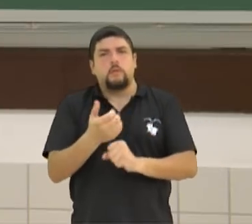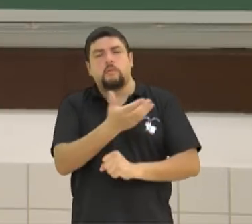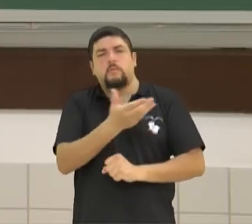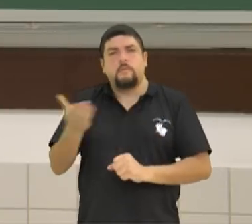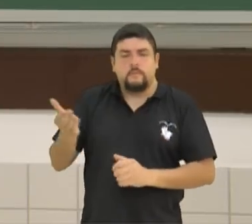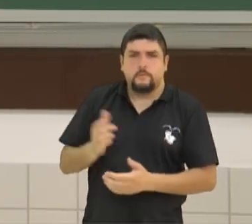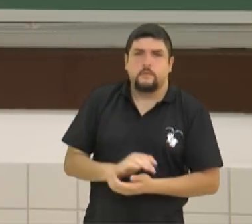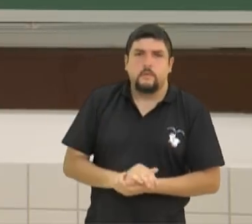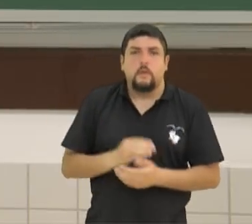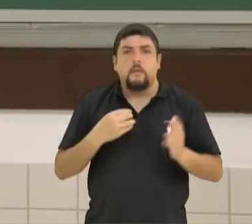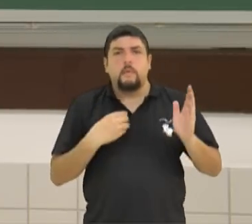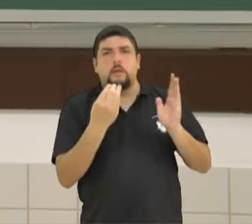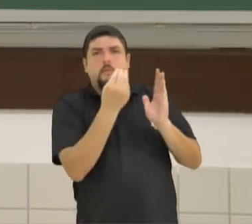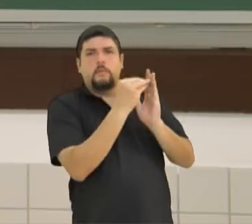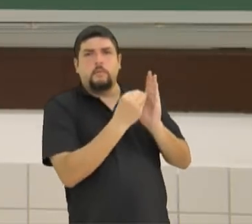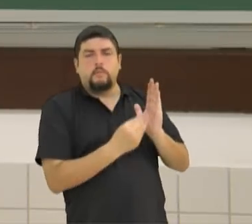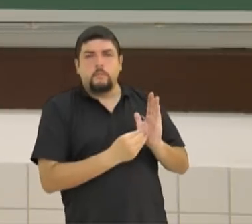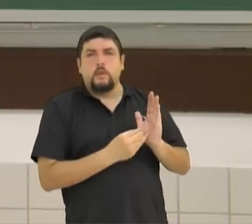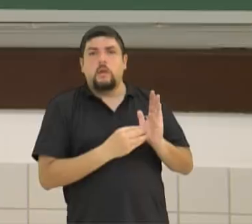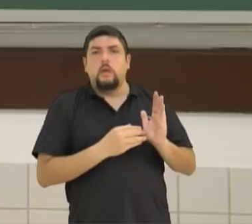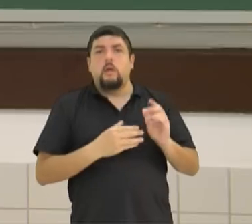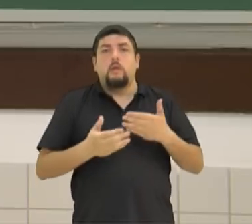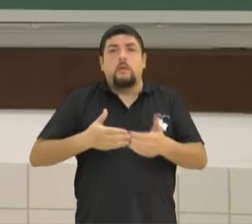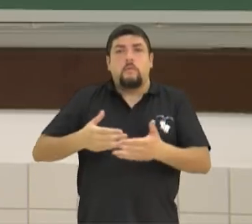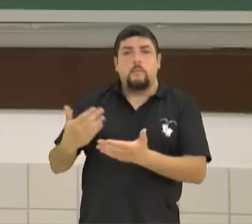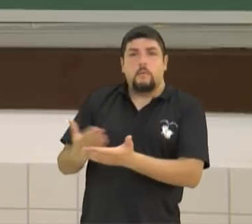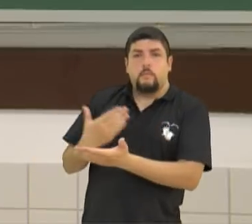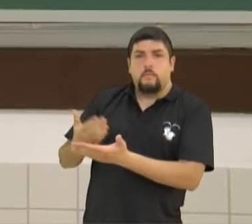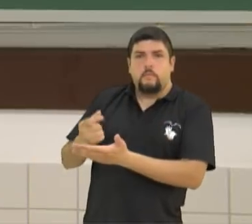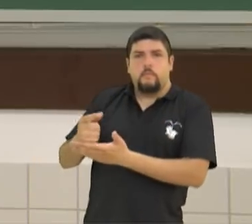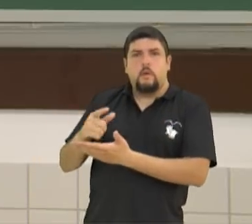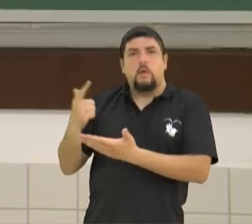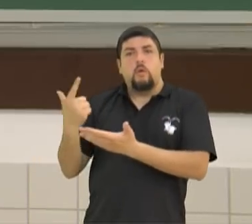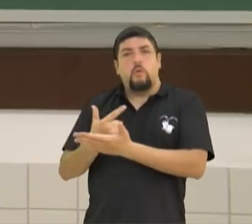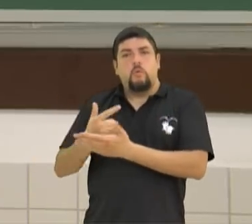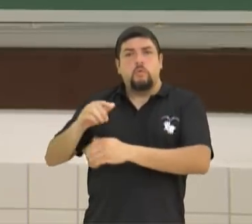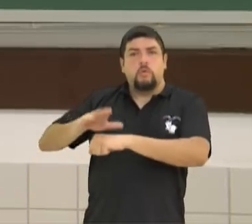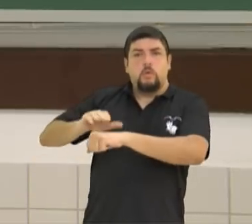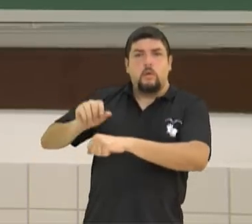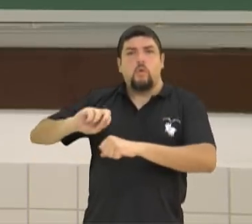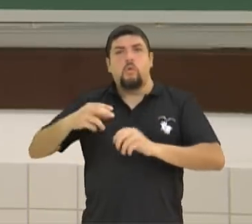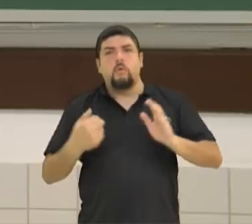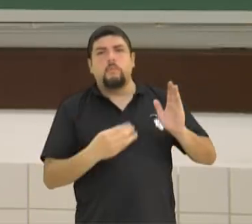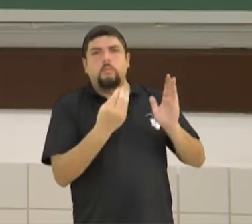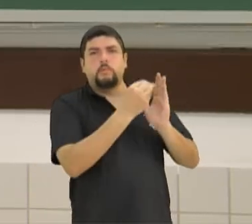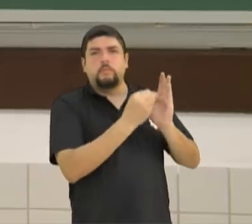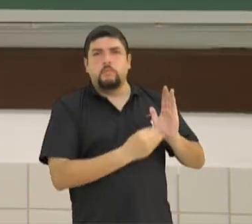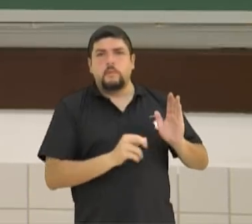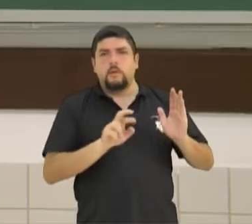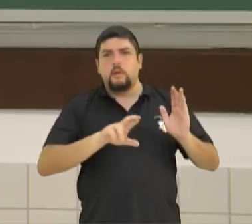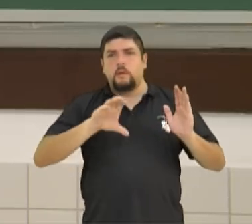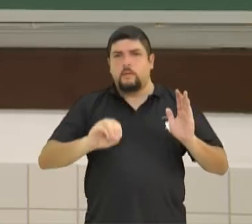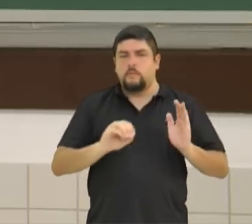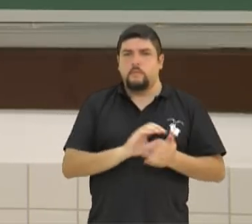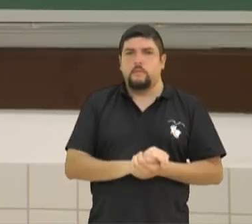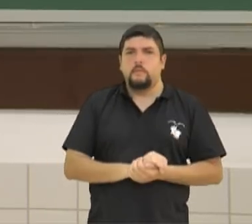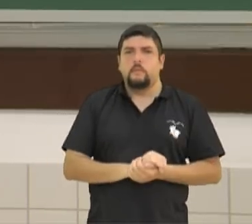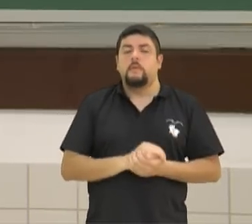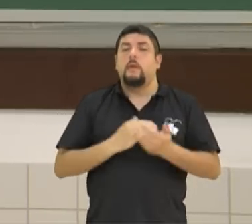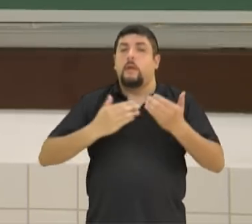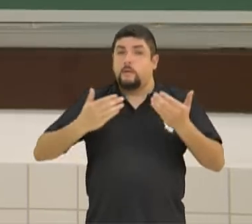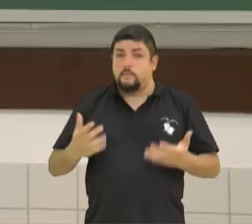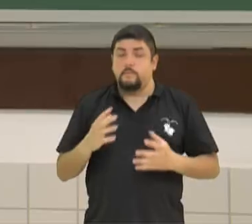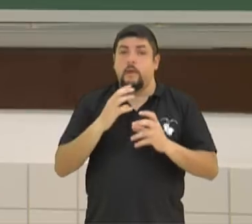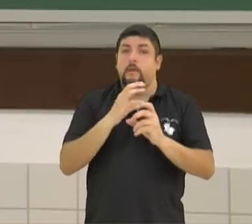poder lançar lá, seja no livro de chamada material impresso, seja no registro de classe online, que é o nosso RCO. Então, o fechamento de notas